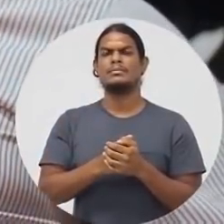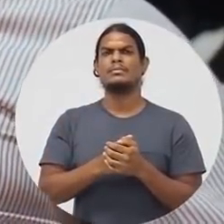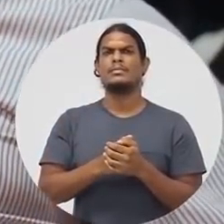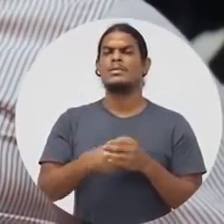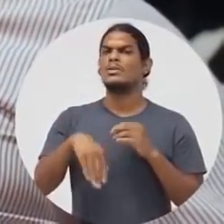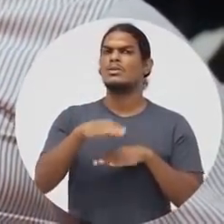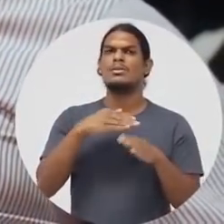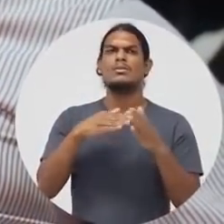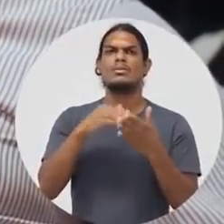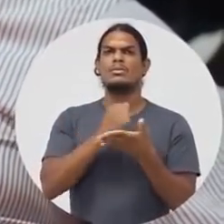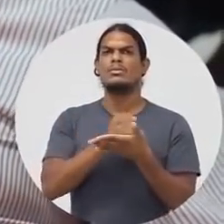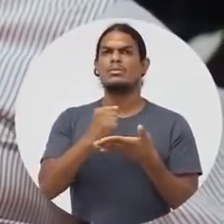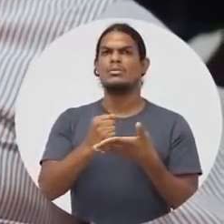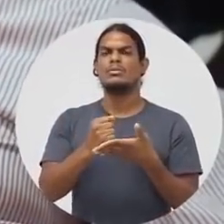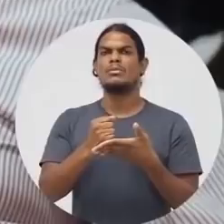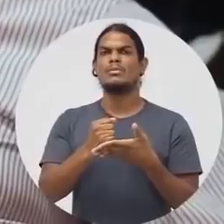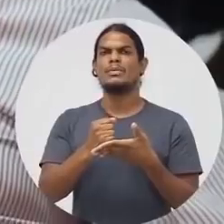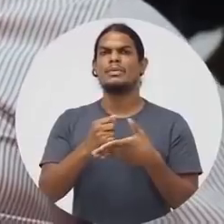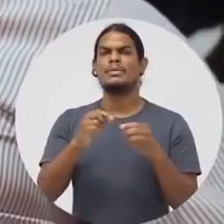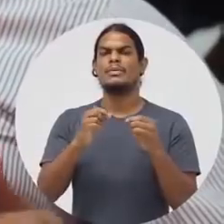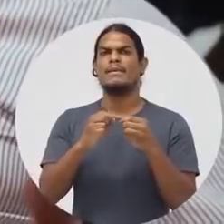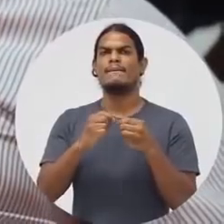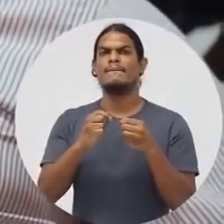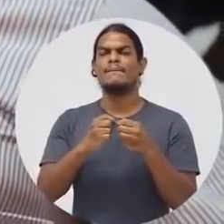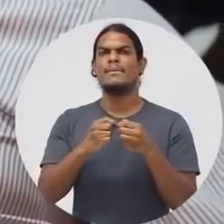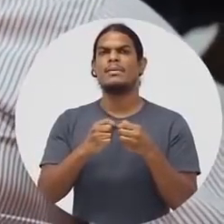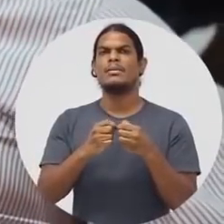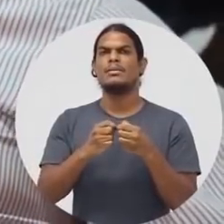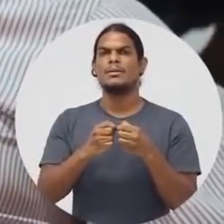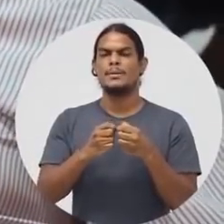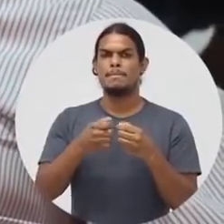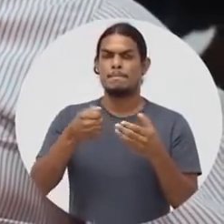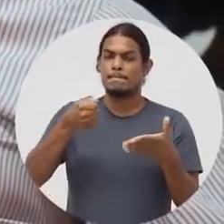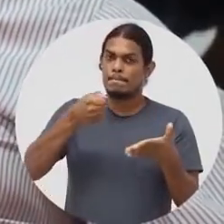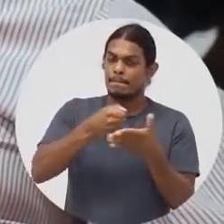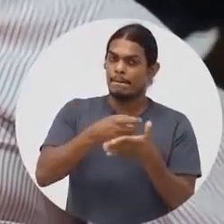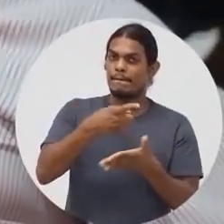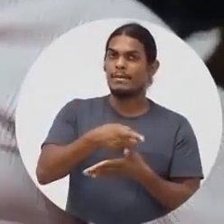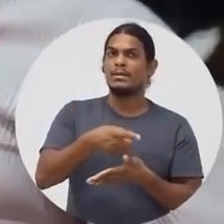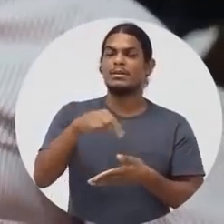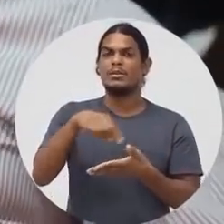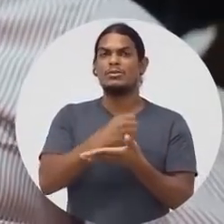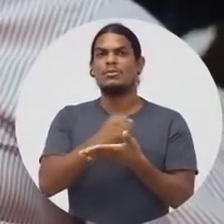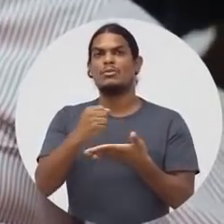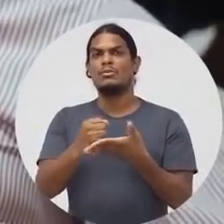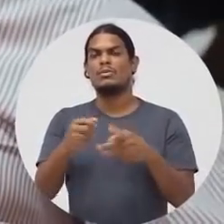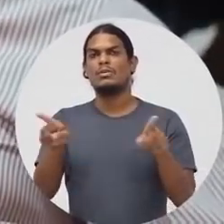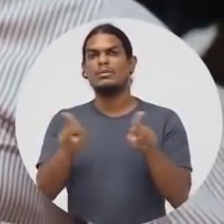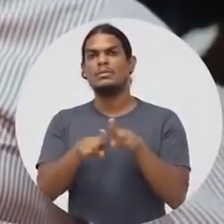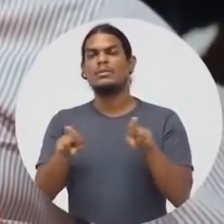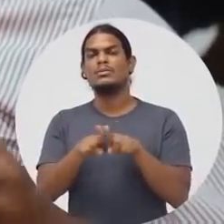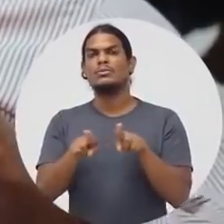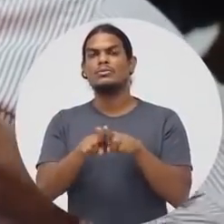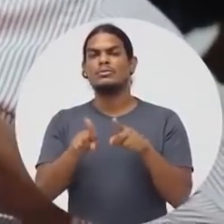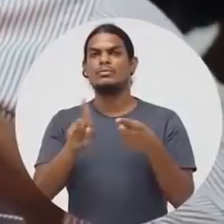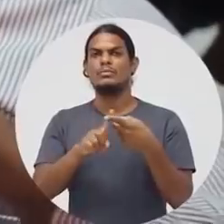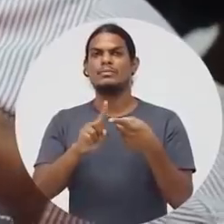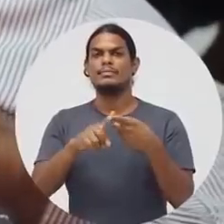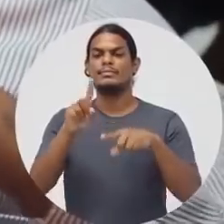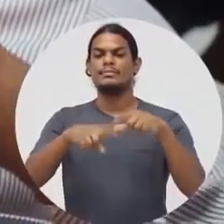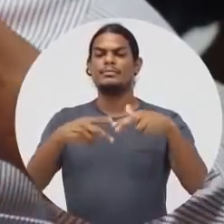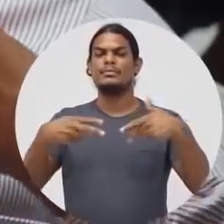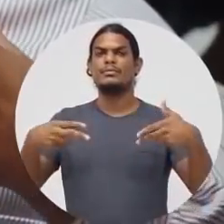tá? O pagamento deve ser feito à vista e o registro de exportação averbado ou no conhecimento de embarque da mercadoria.